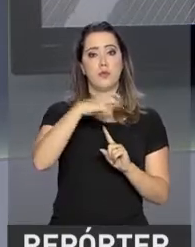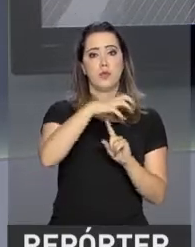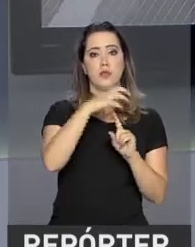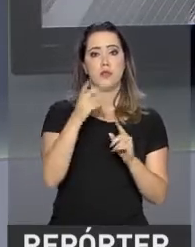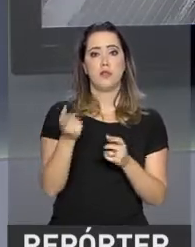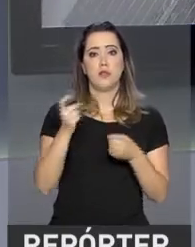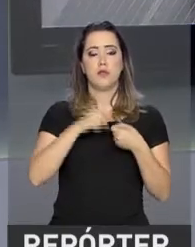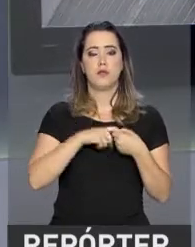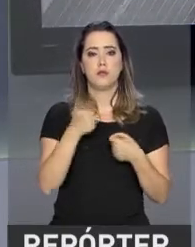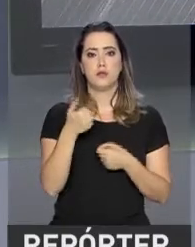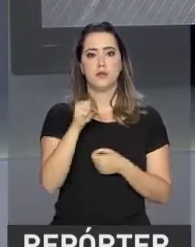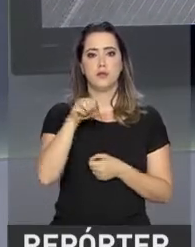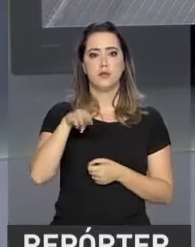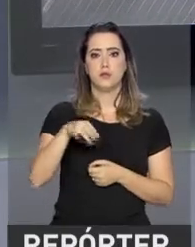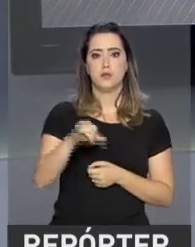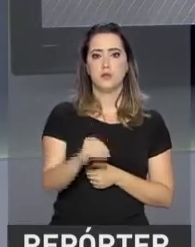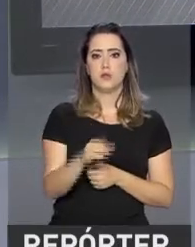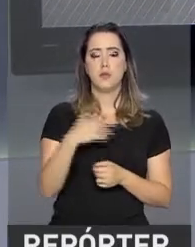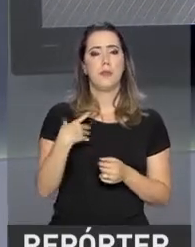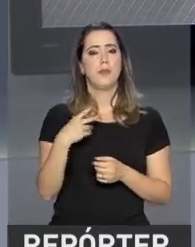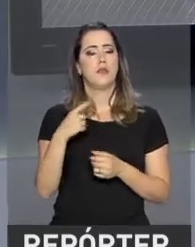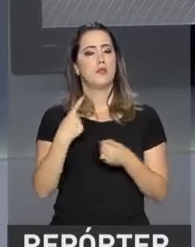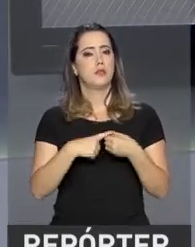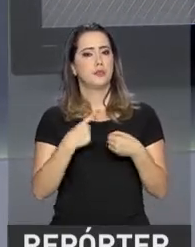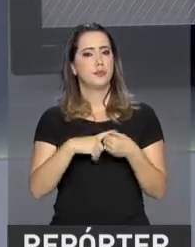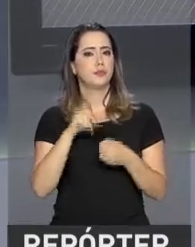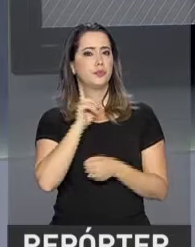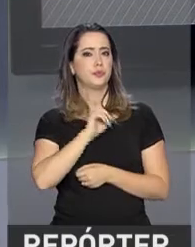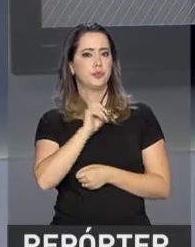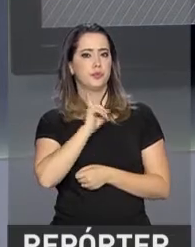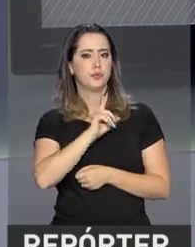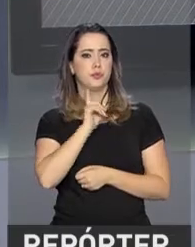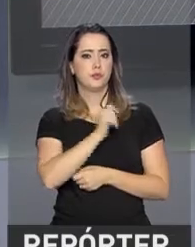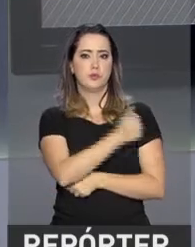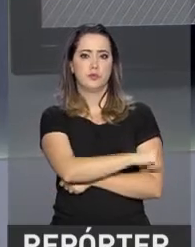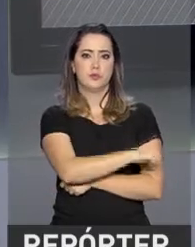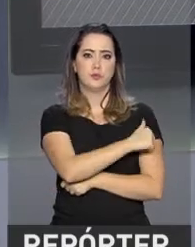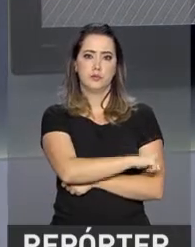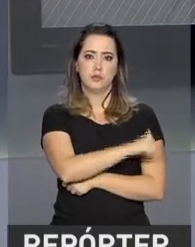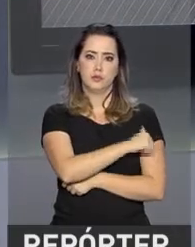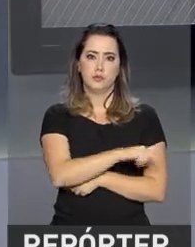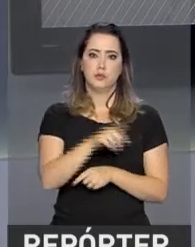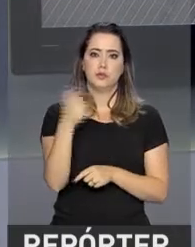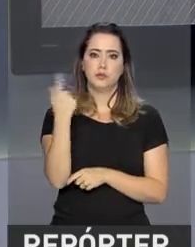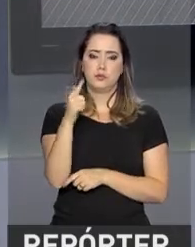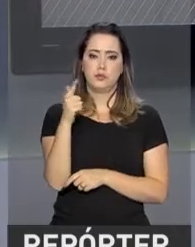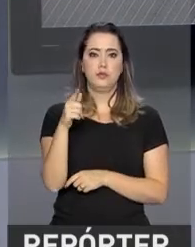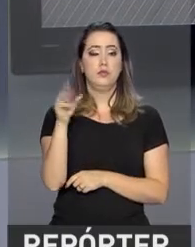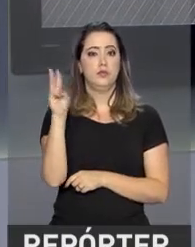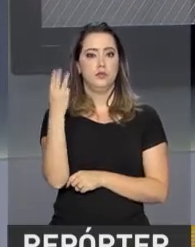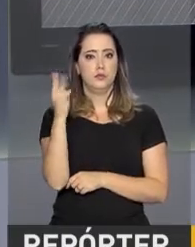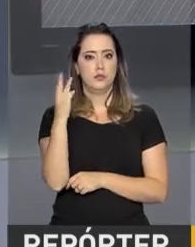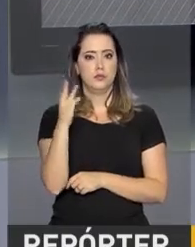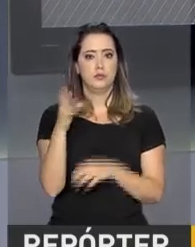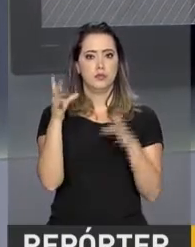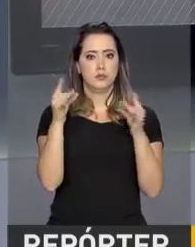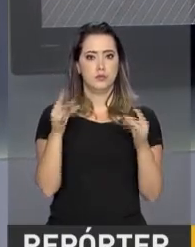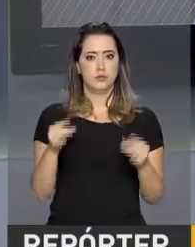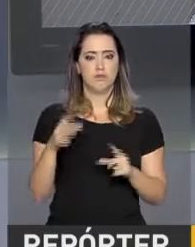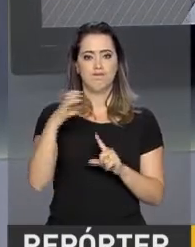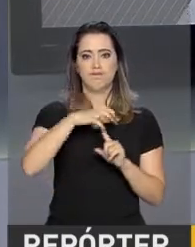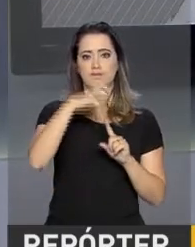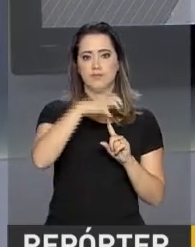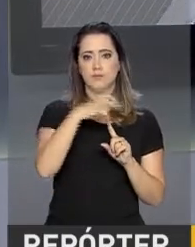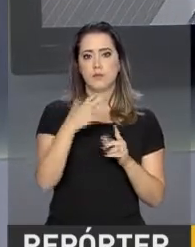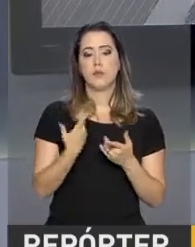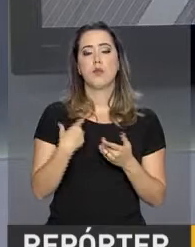será retomado em 18 de maio nas cidades de belo horizonte rio de janeiro uberlândia goiânia e são luís os detalhes sobre o